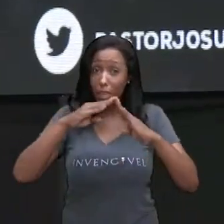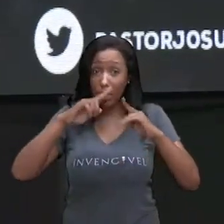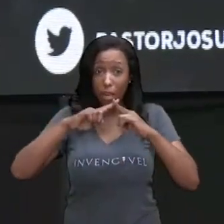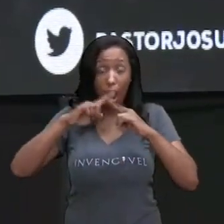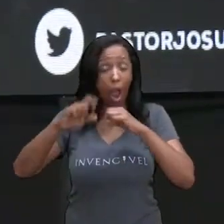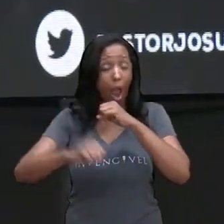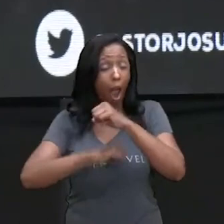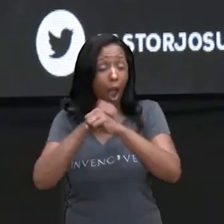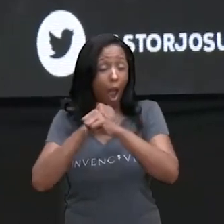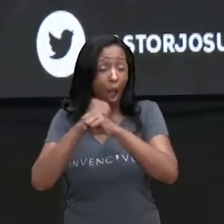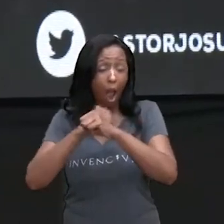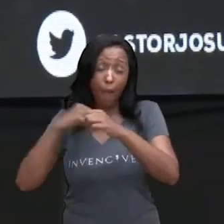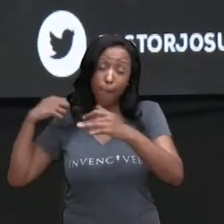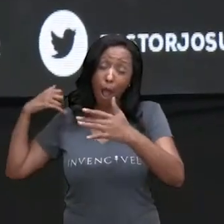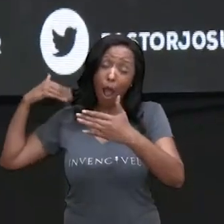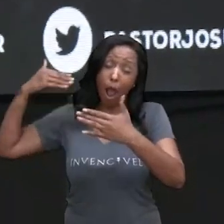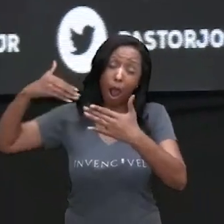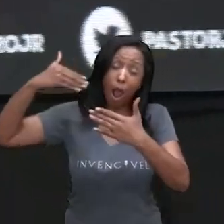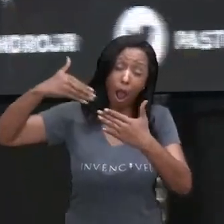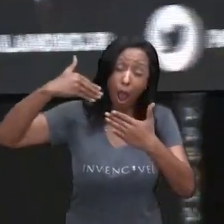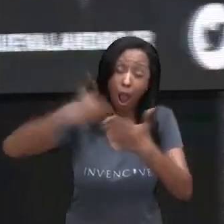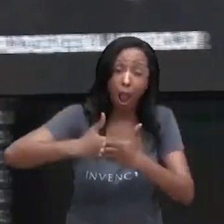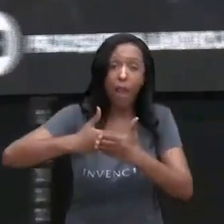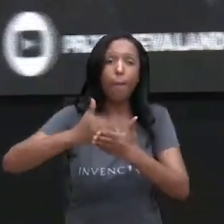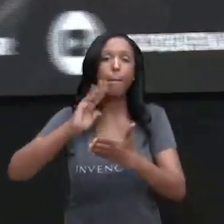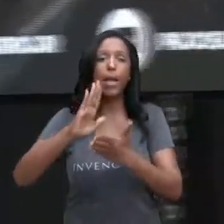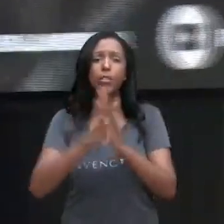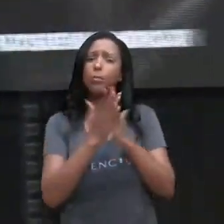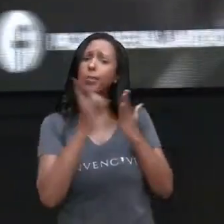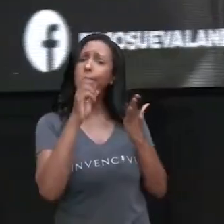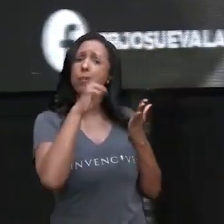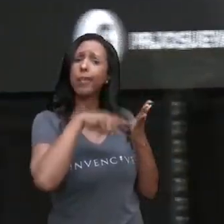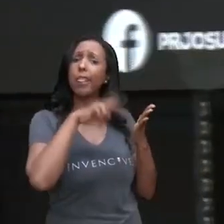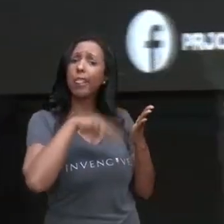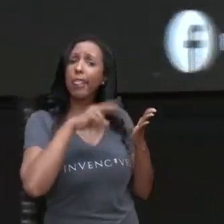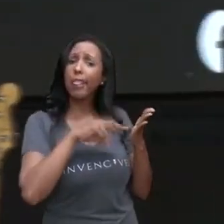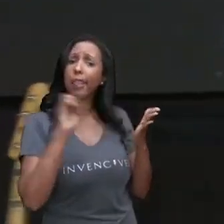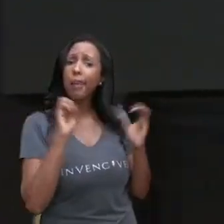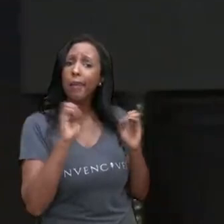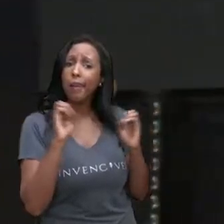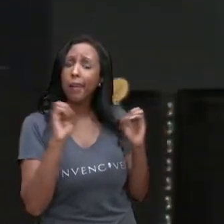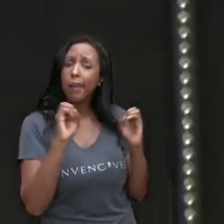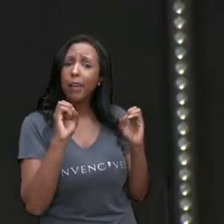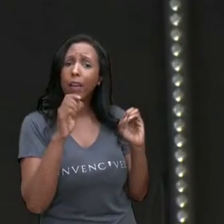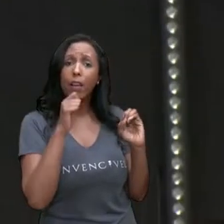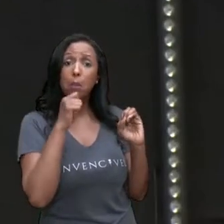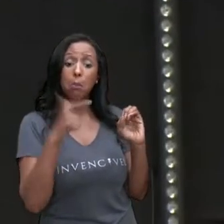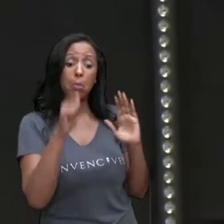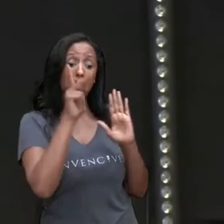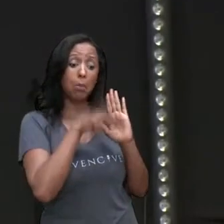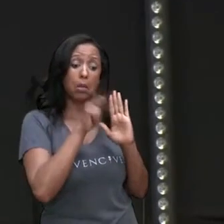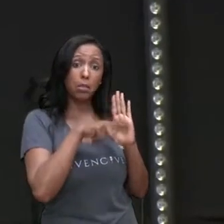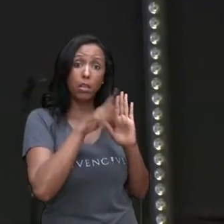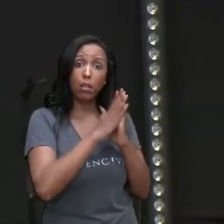Hoje lê, amanhã não lê, não tem um projeto, lê um capítulo hoje, não tem um projeto, lê a Bíblia. Quer uma sugestão? Pega um livro